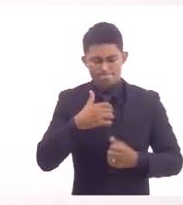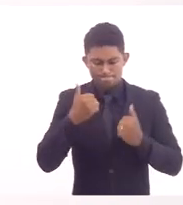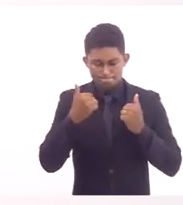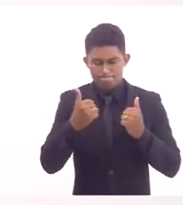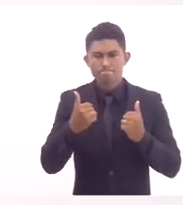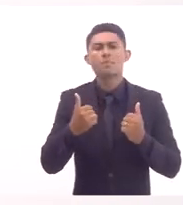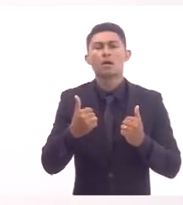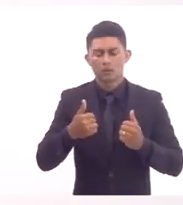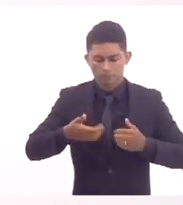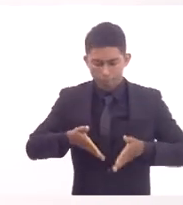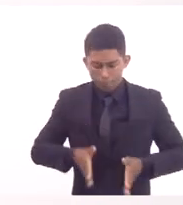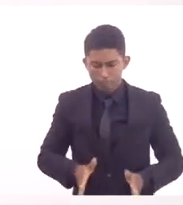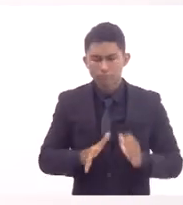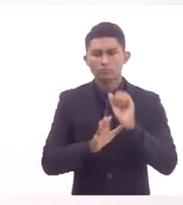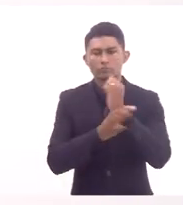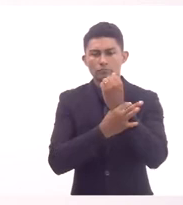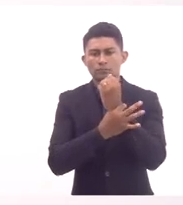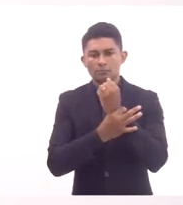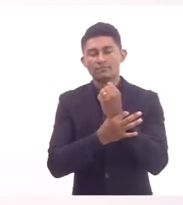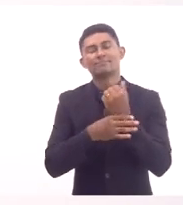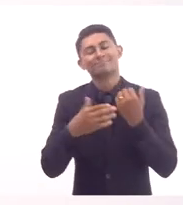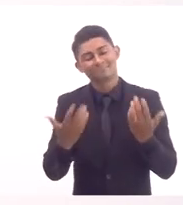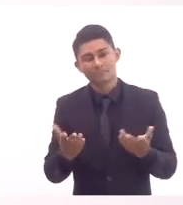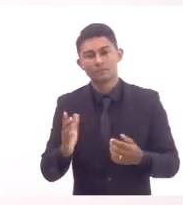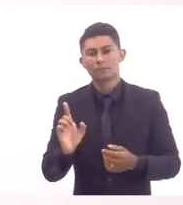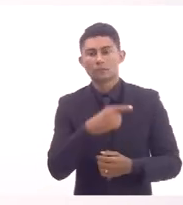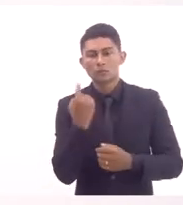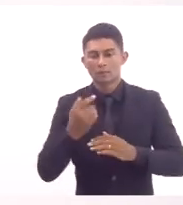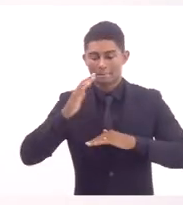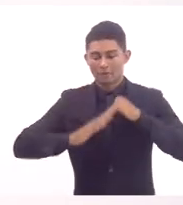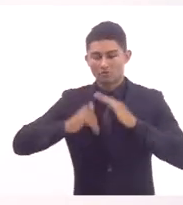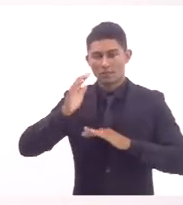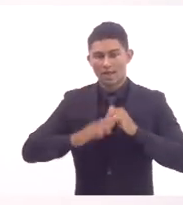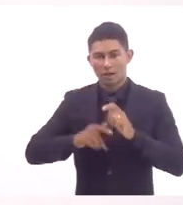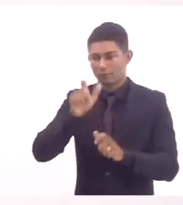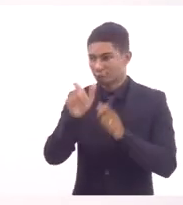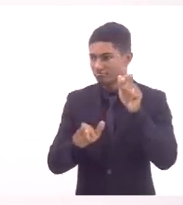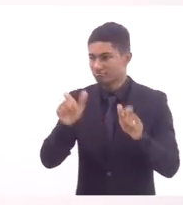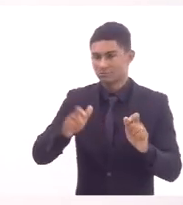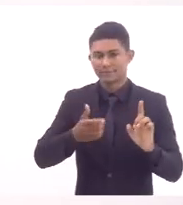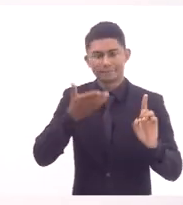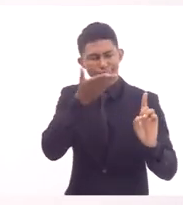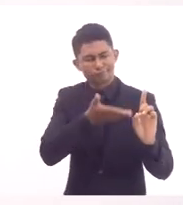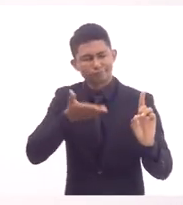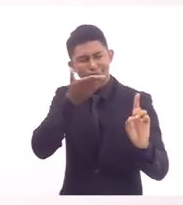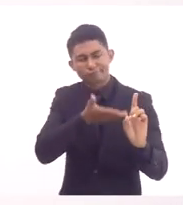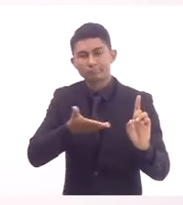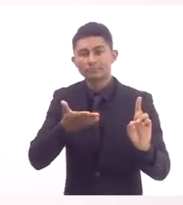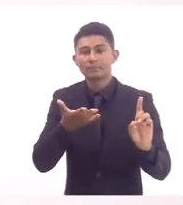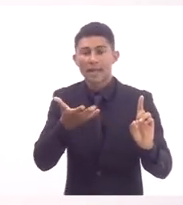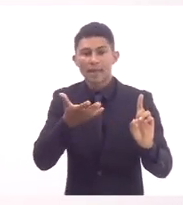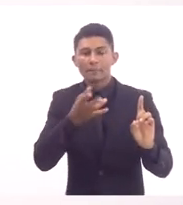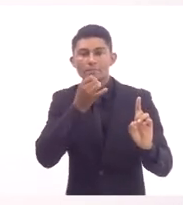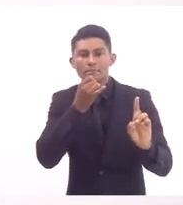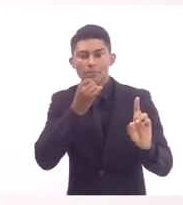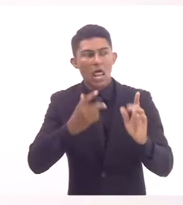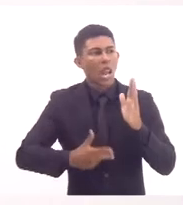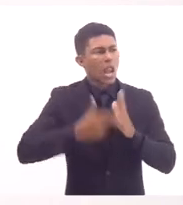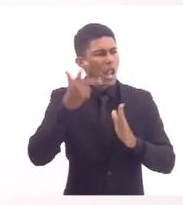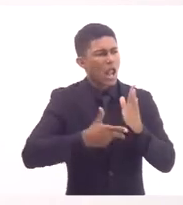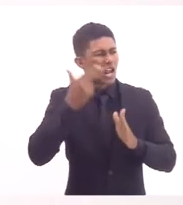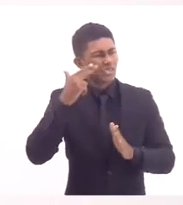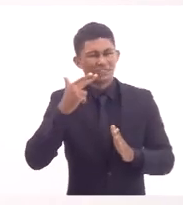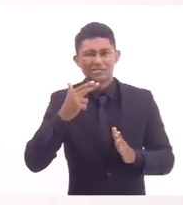empoderadora e mais segura então nós trabalhamos em prol de um parto com o mínimo de intervenções possíveis o que